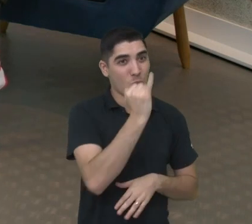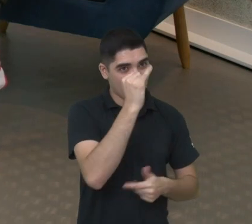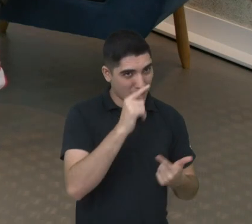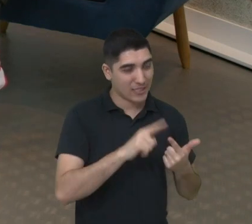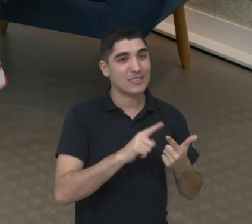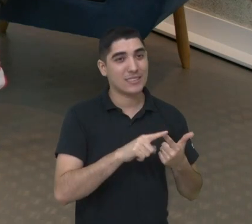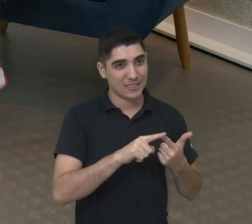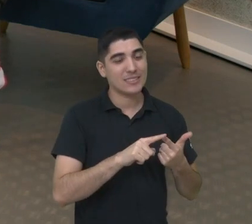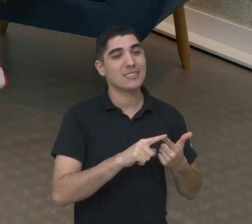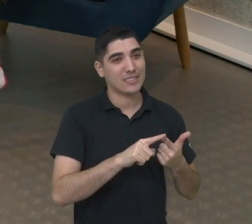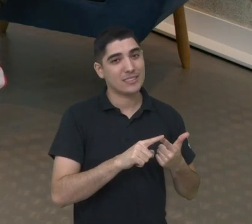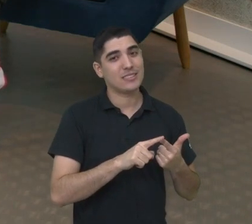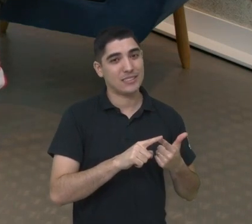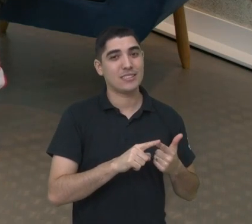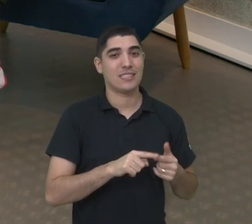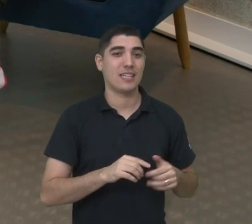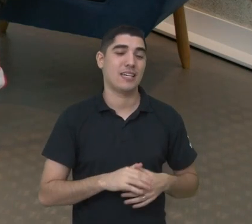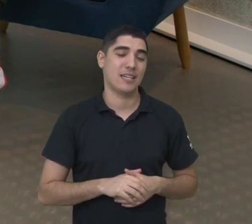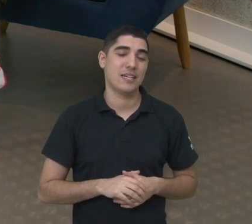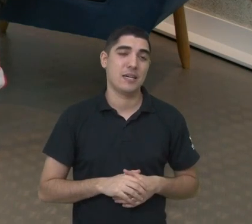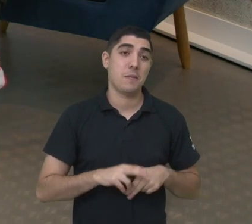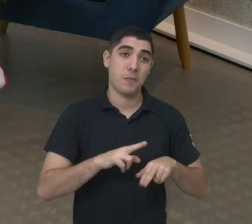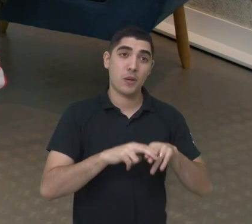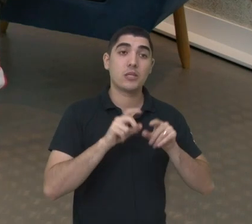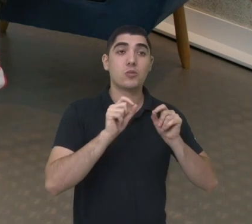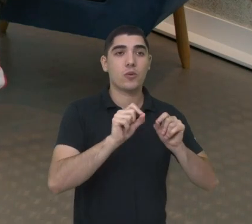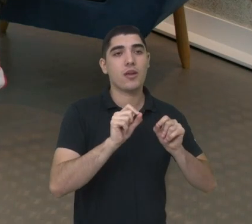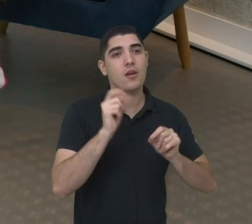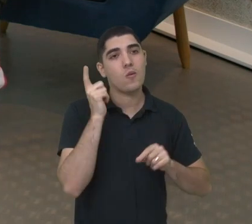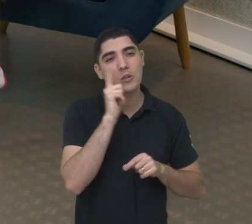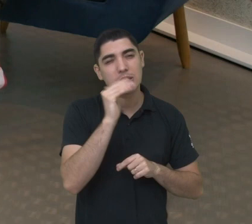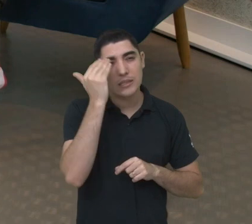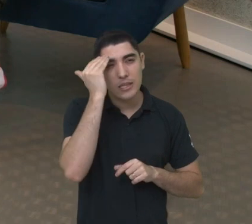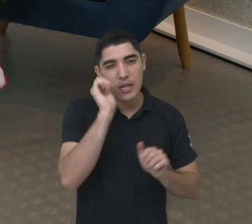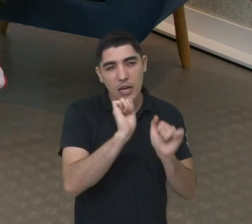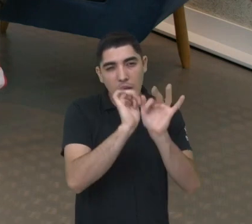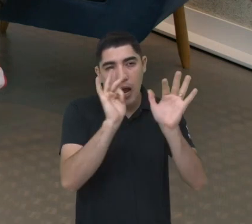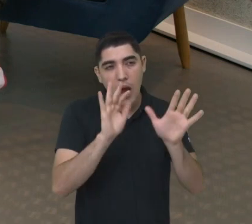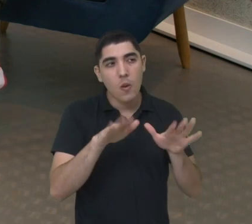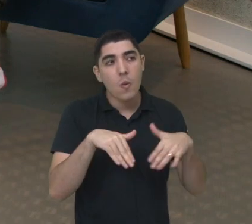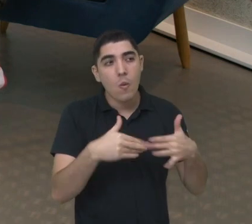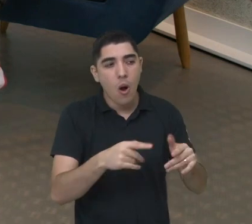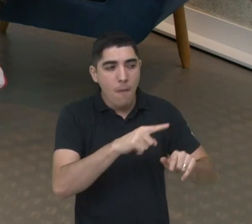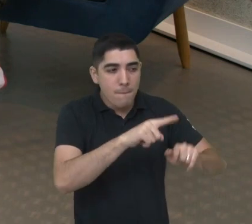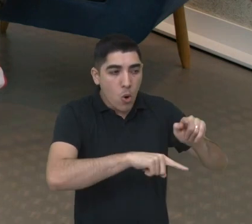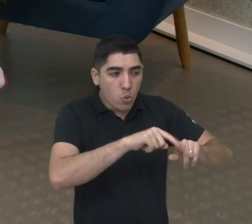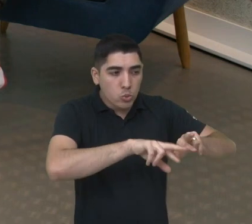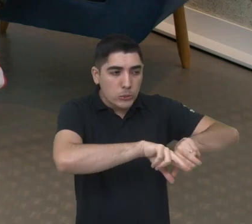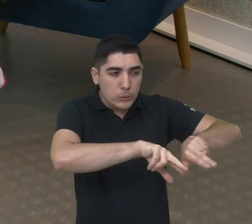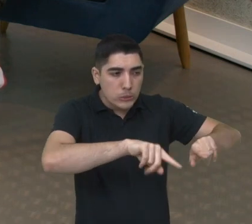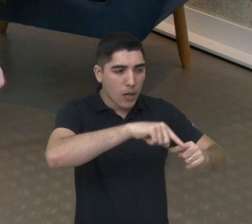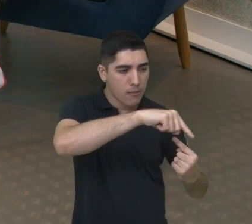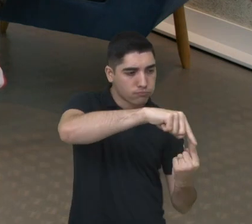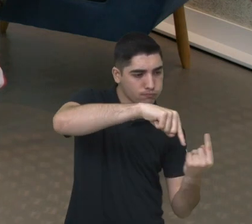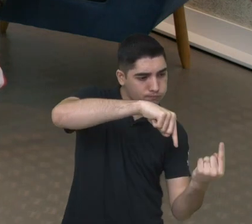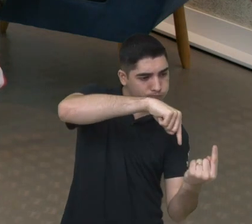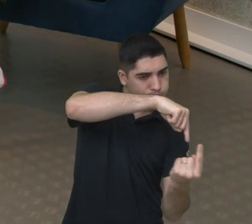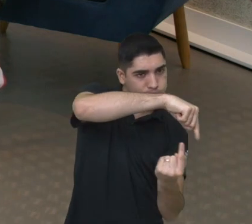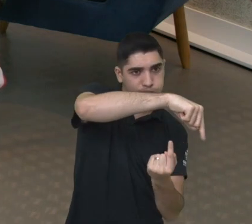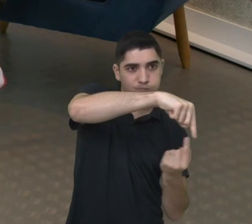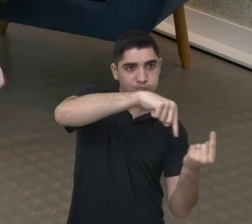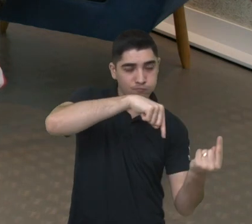das exatas, entrar um pouquinho nessa questão, né? Entender um pouquinho aí de produto, né? Cadeia de produtos, ele precisa,